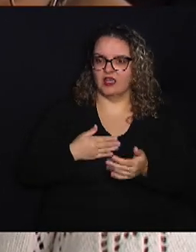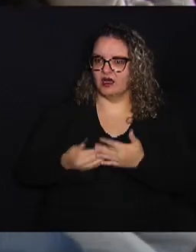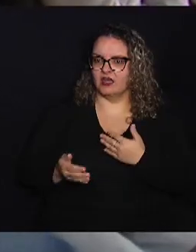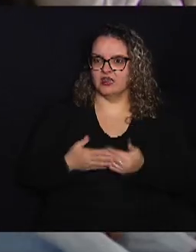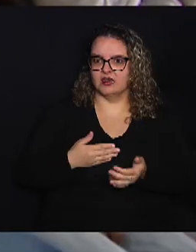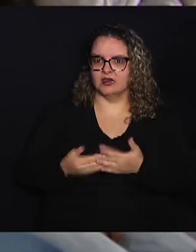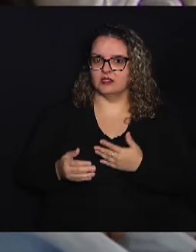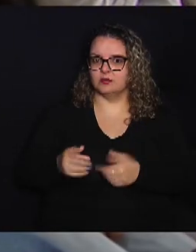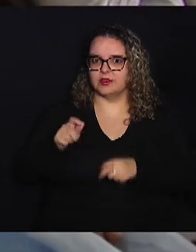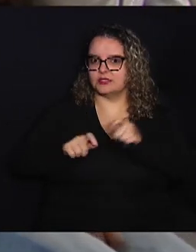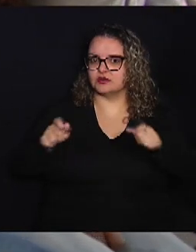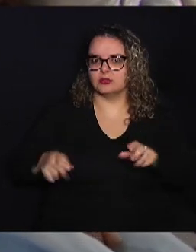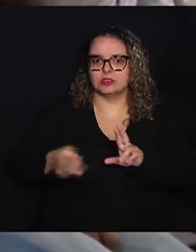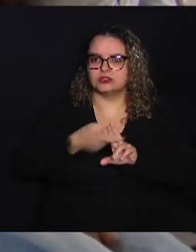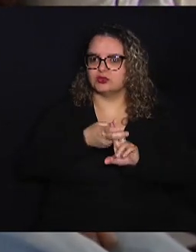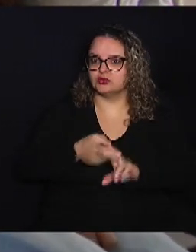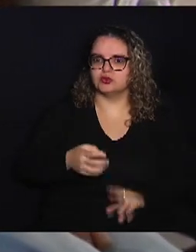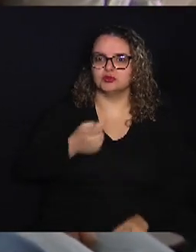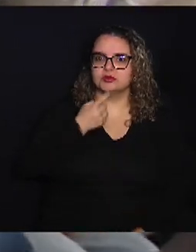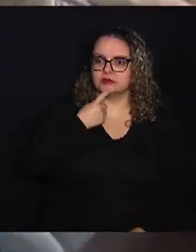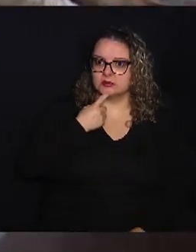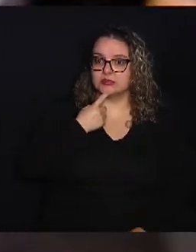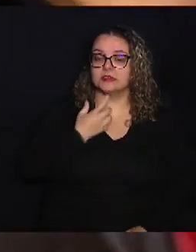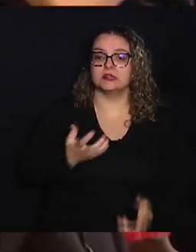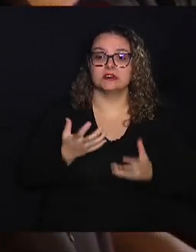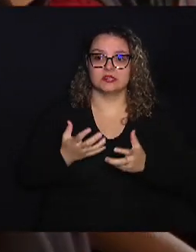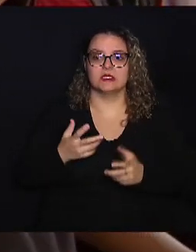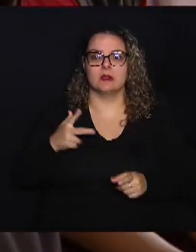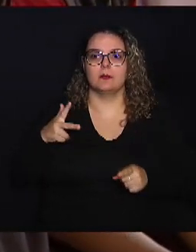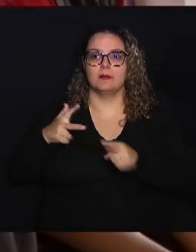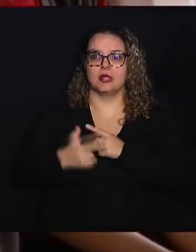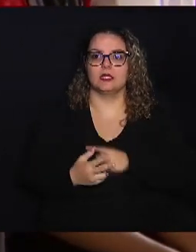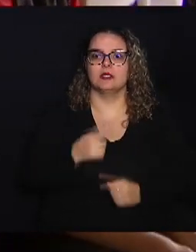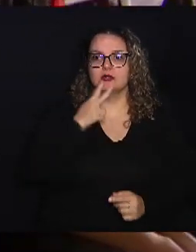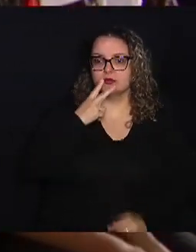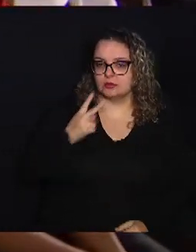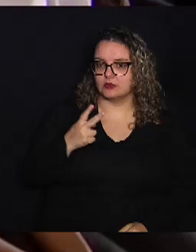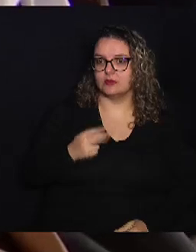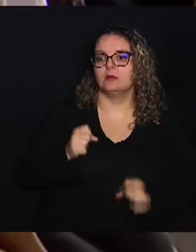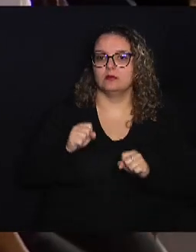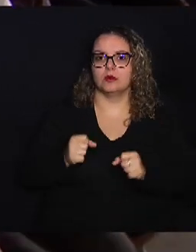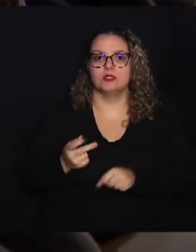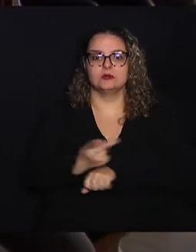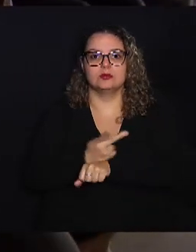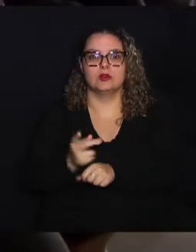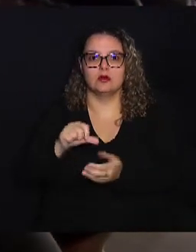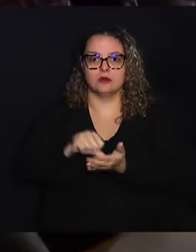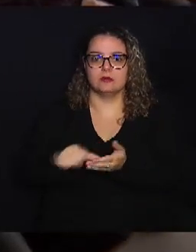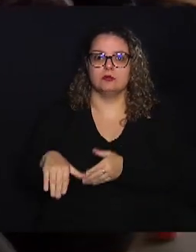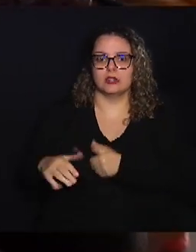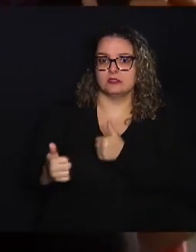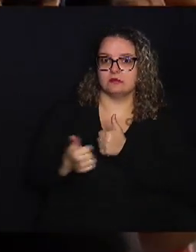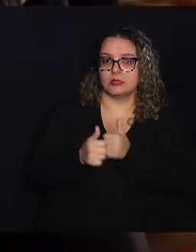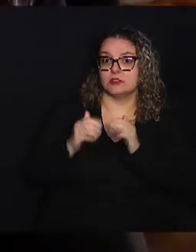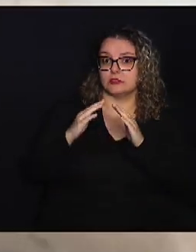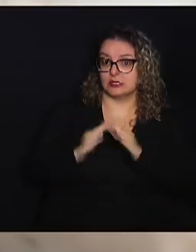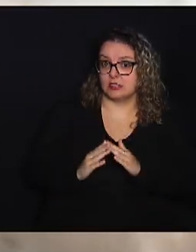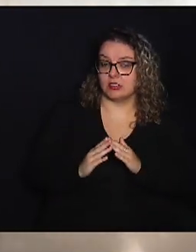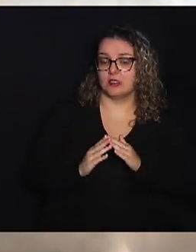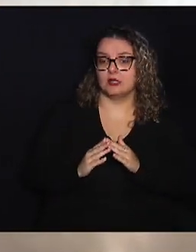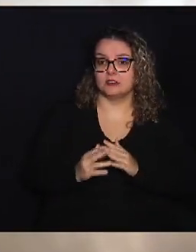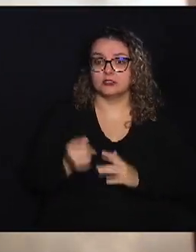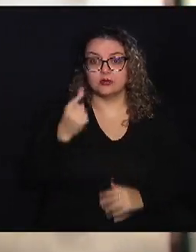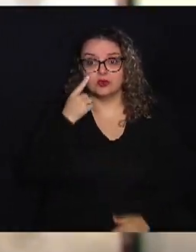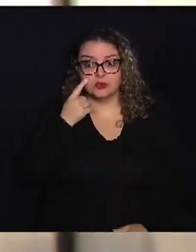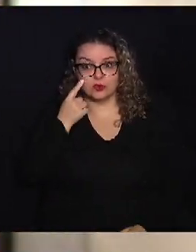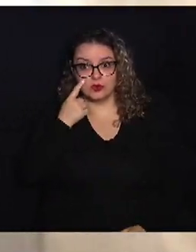Qualquer usuário do SUS Campinas que deseja parar de fumar pode procurar sua unidade mais próxima da sua residência e verificar